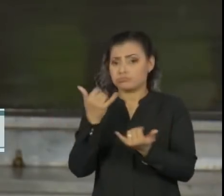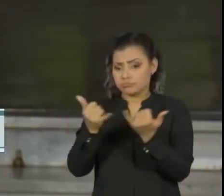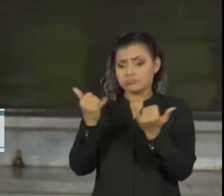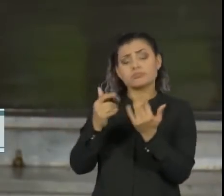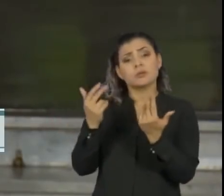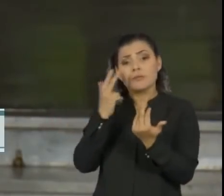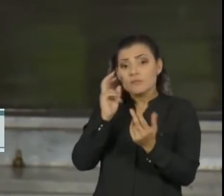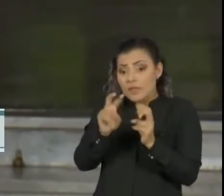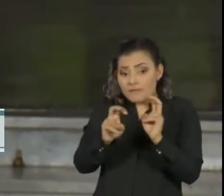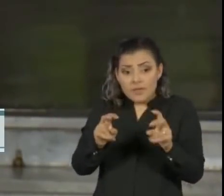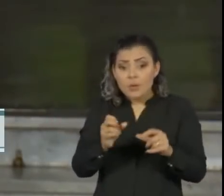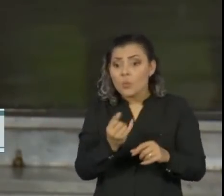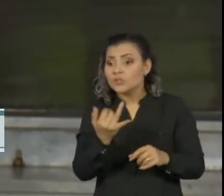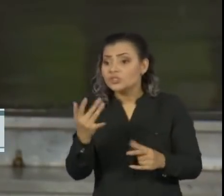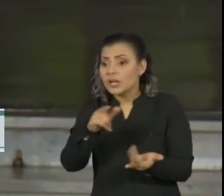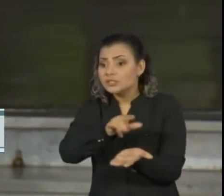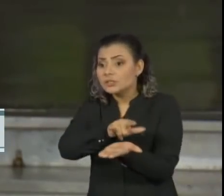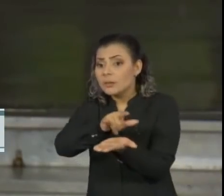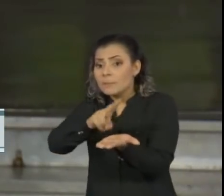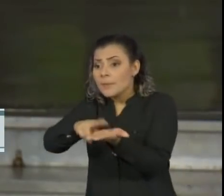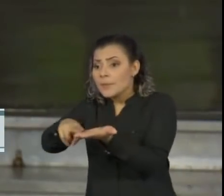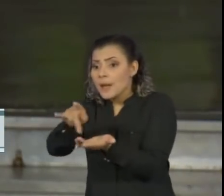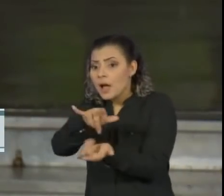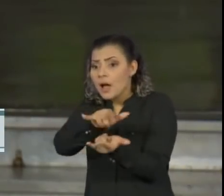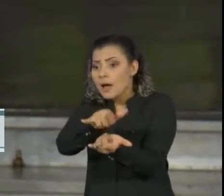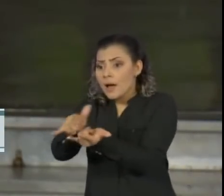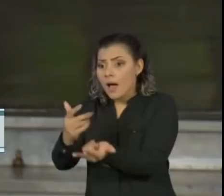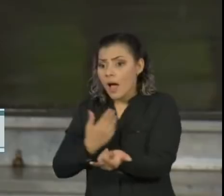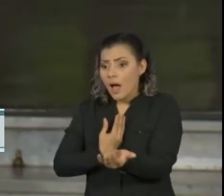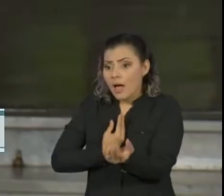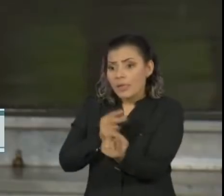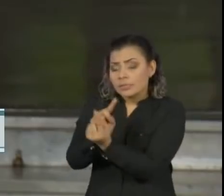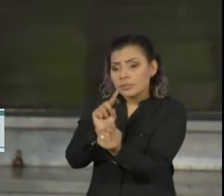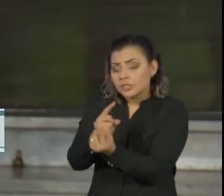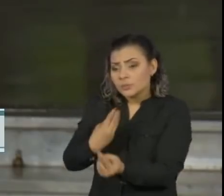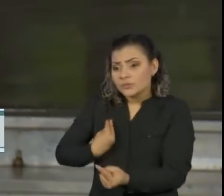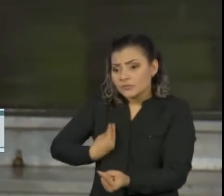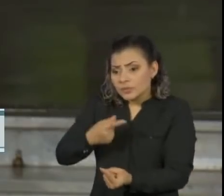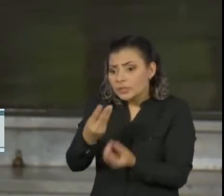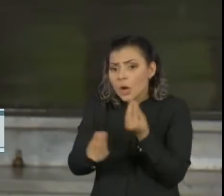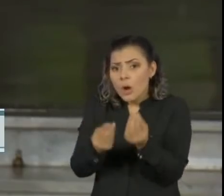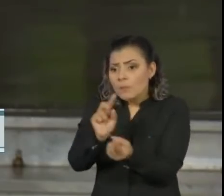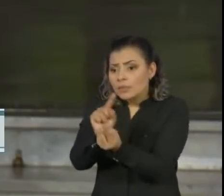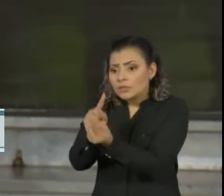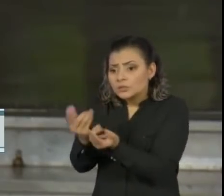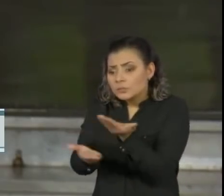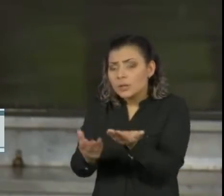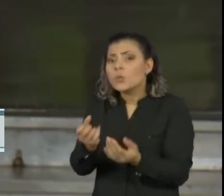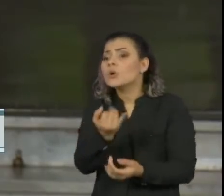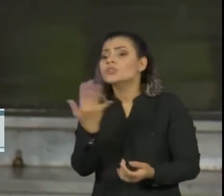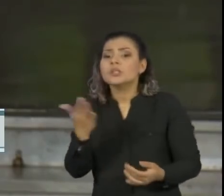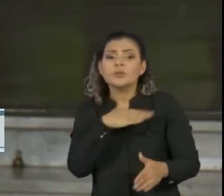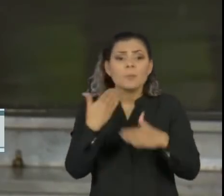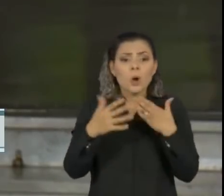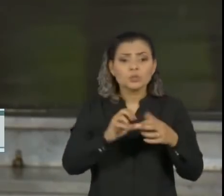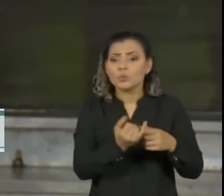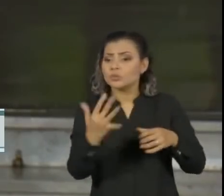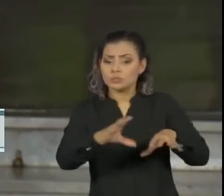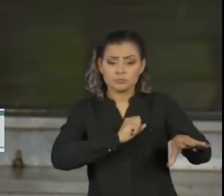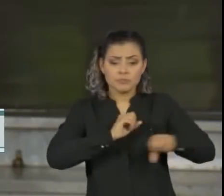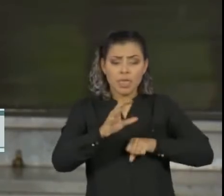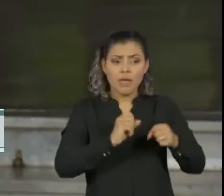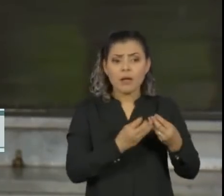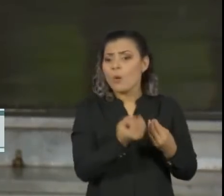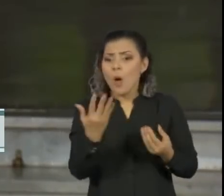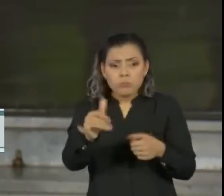estão olhando a capacidade do sistema de saúde, estão olhando internações, casos e óbitos, e estão olhando como é que está